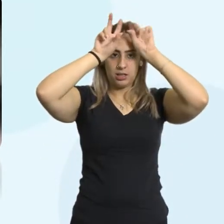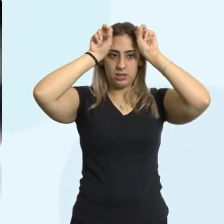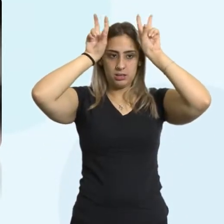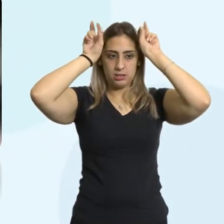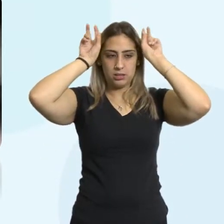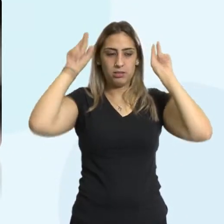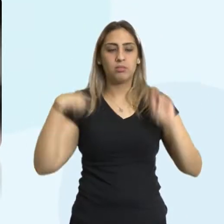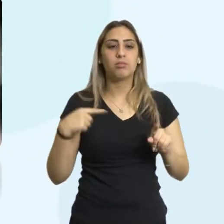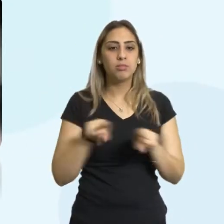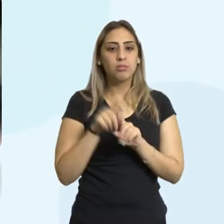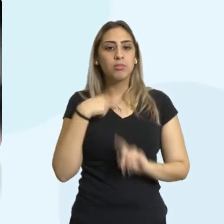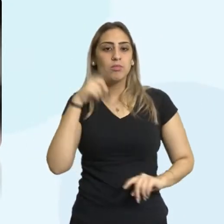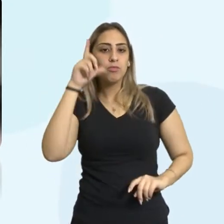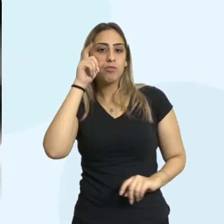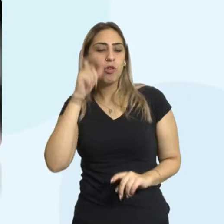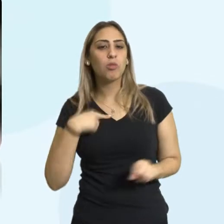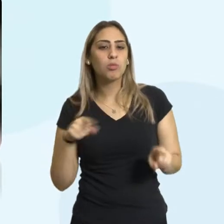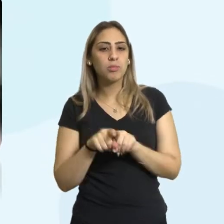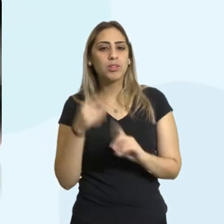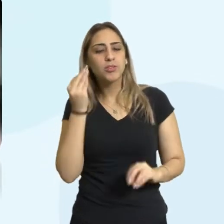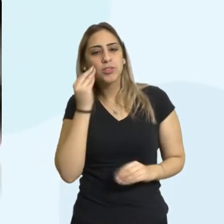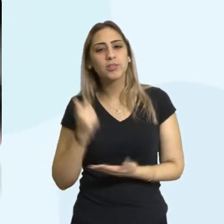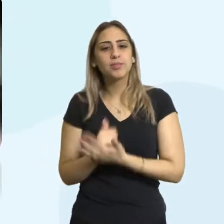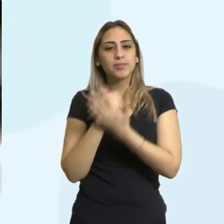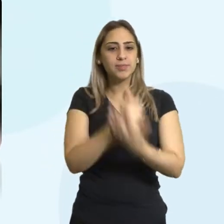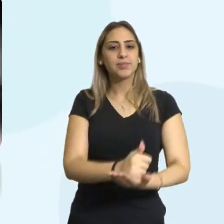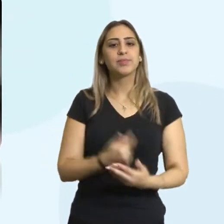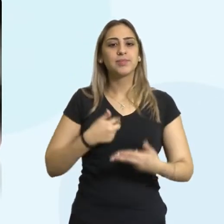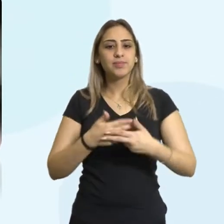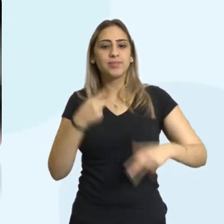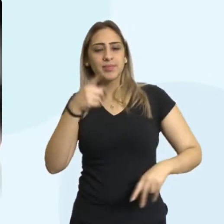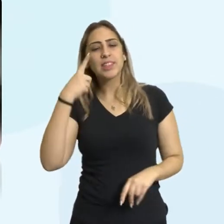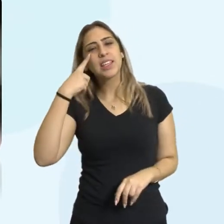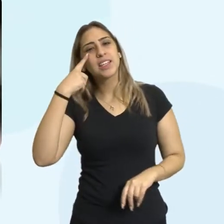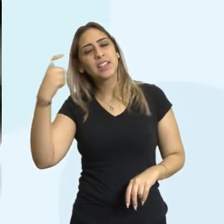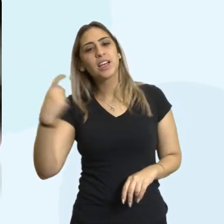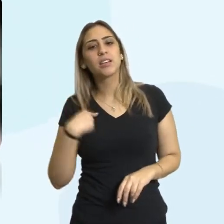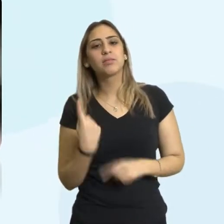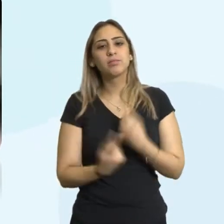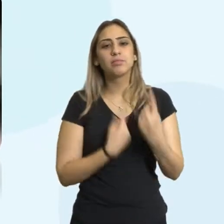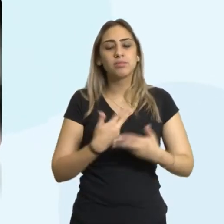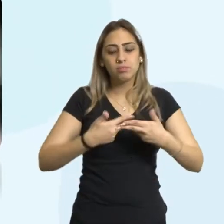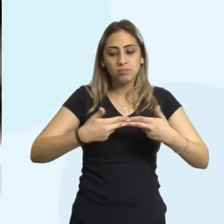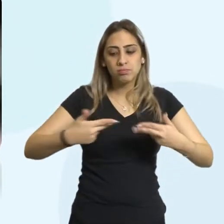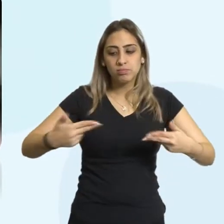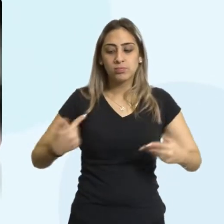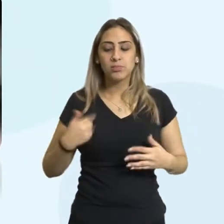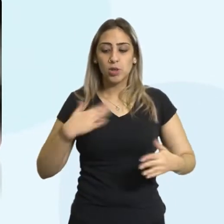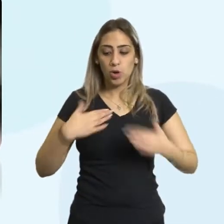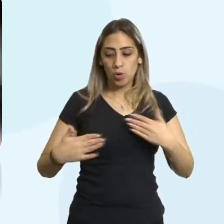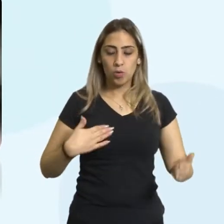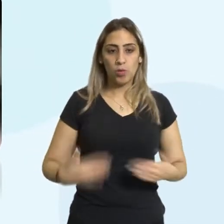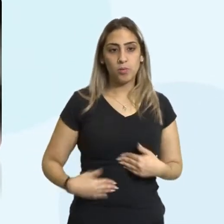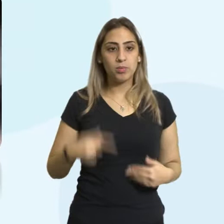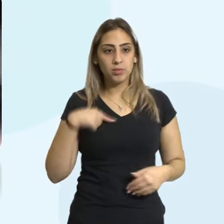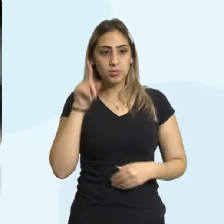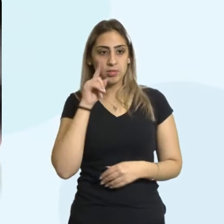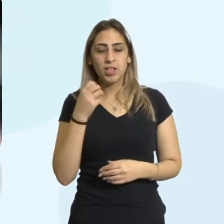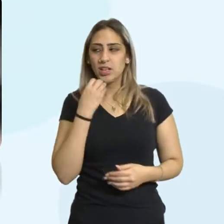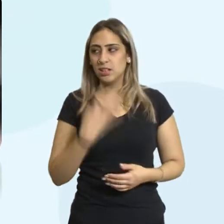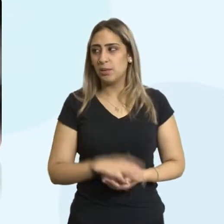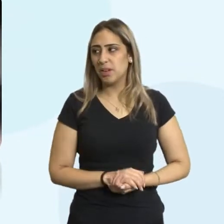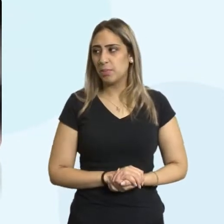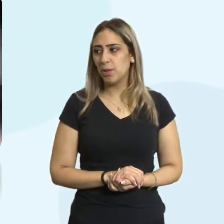sempre preparado essa foto aí a gente tenta remeter um pouquinho aí a essa ideia né dos espartanos né que o corpo tem que tinha que estar sempre